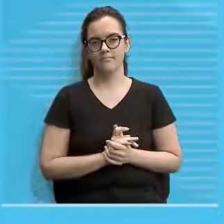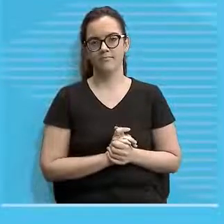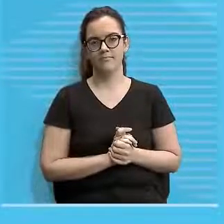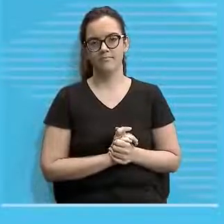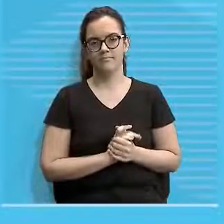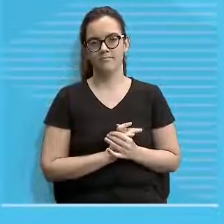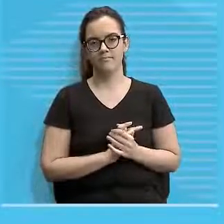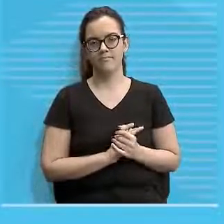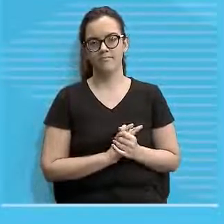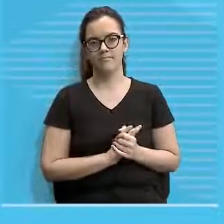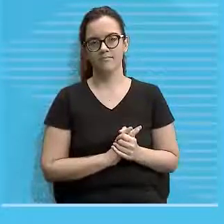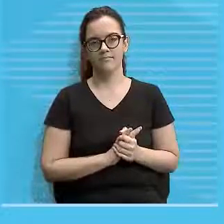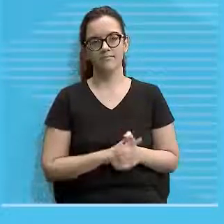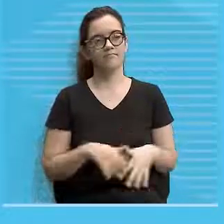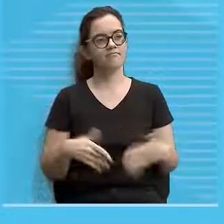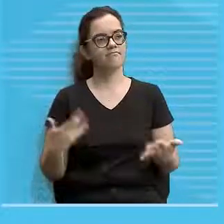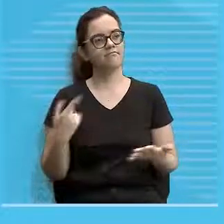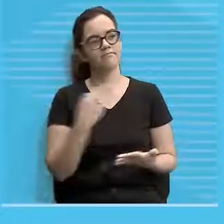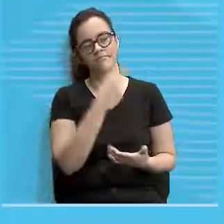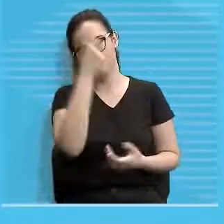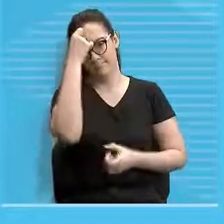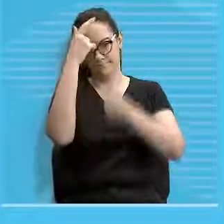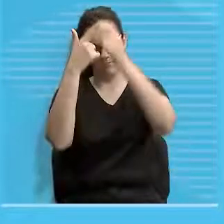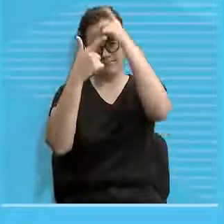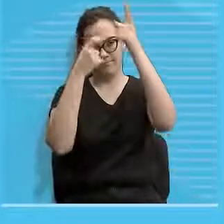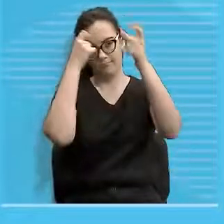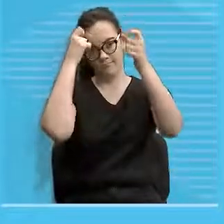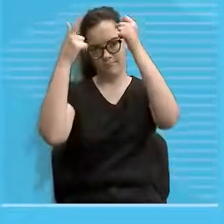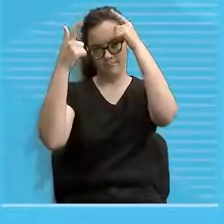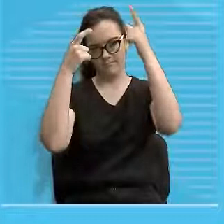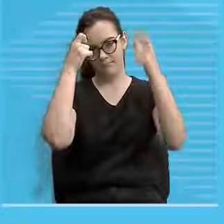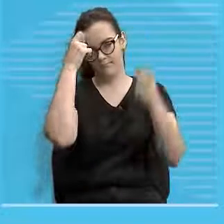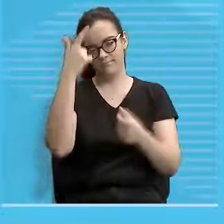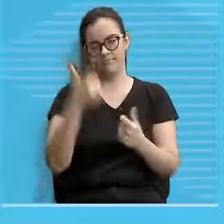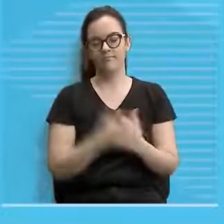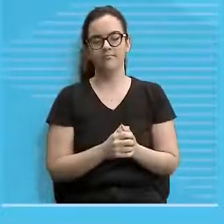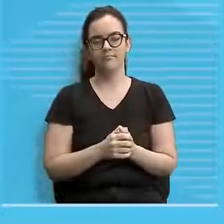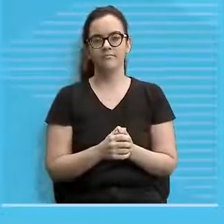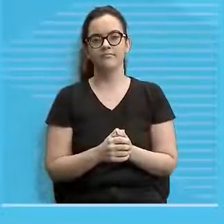a ideia desses exercícios, gente, é a gente se conhecer melhor.